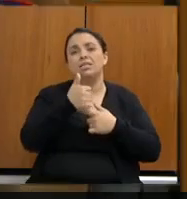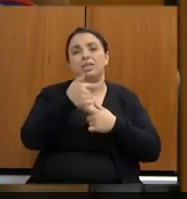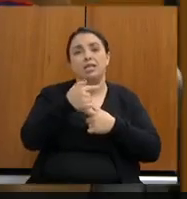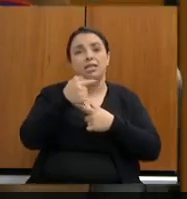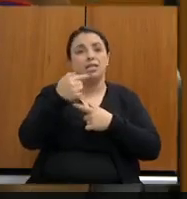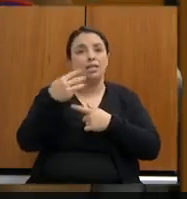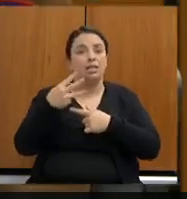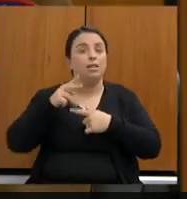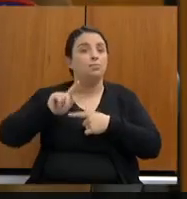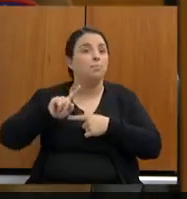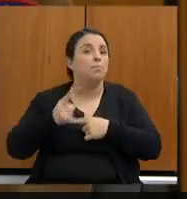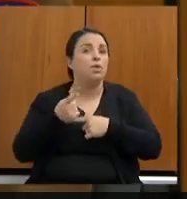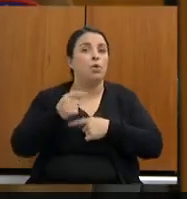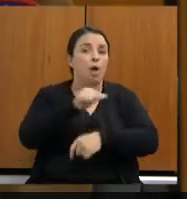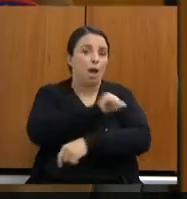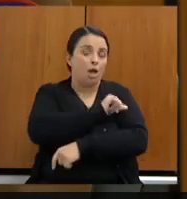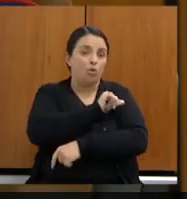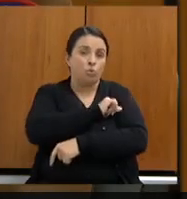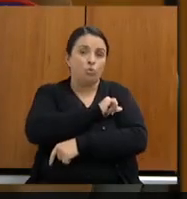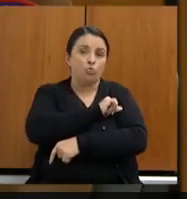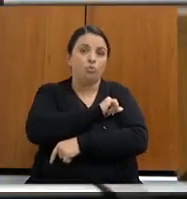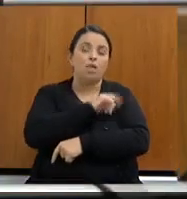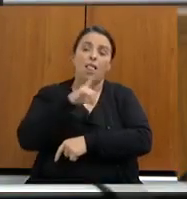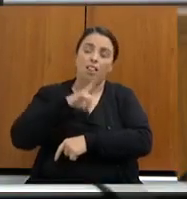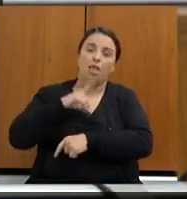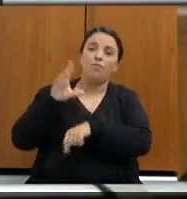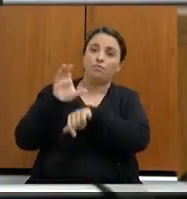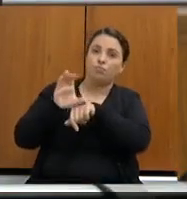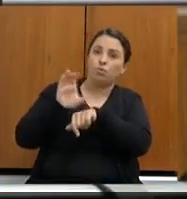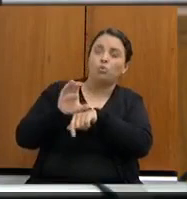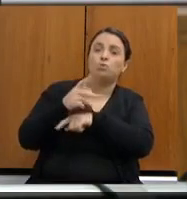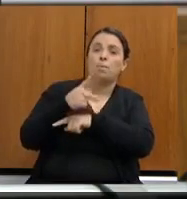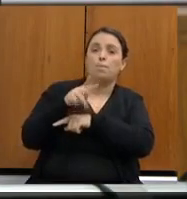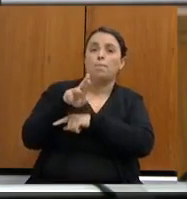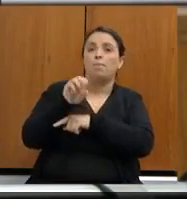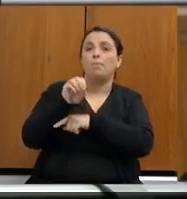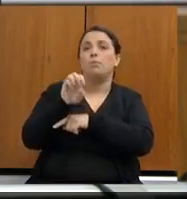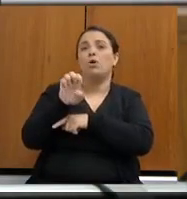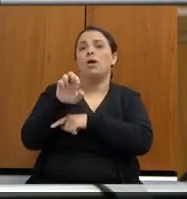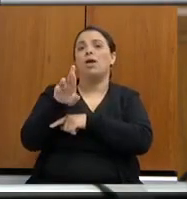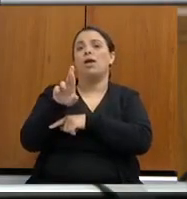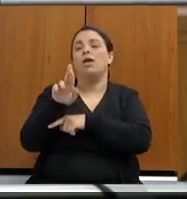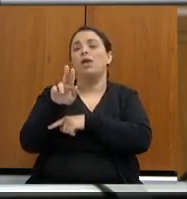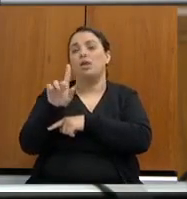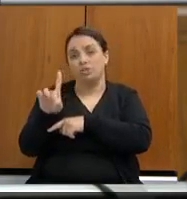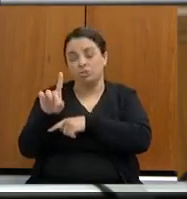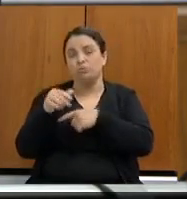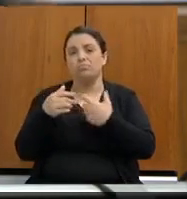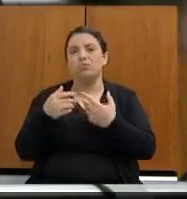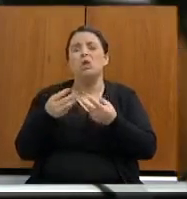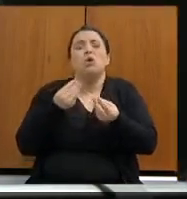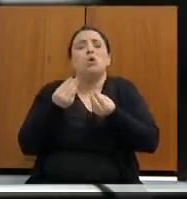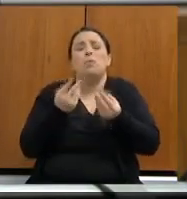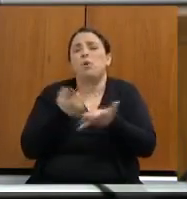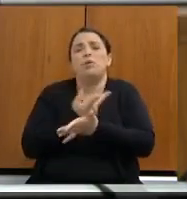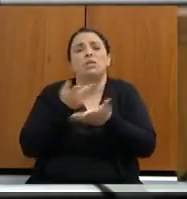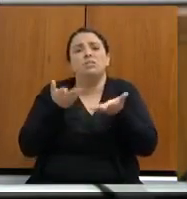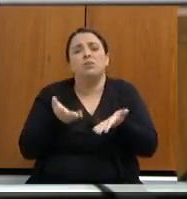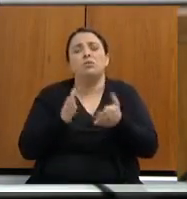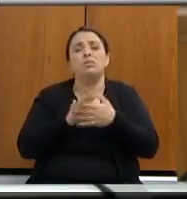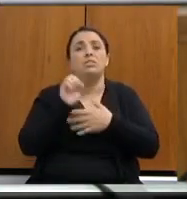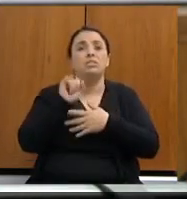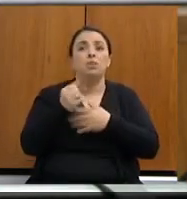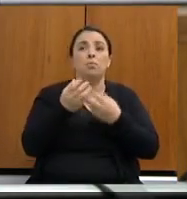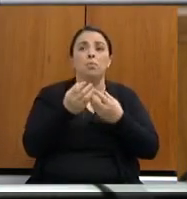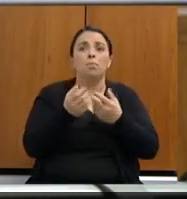momento pandemia como foi isso uma vez que boa parte dos nossos alunos não têm acesso e a internet né não